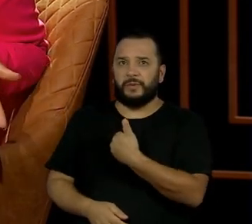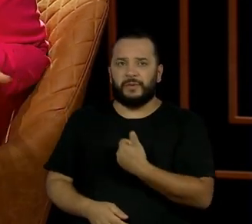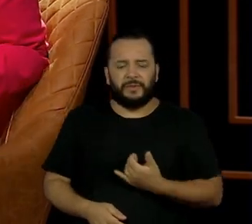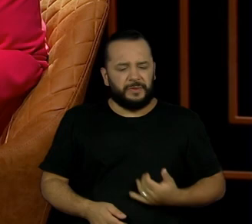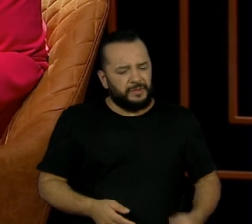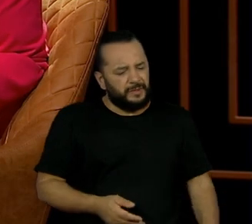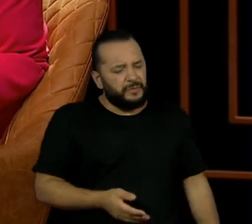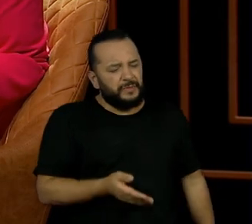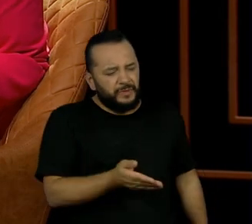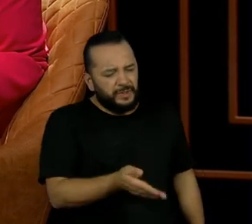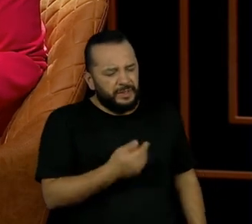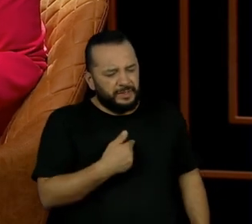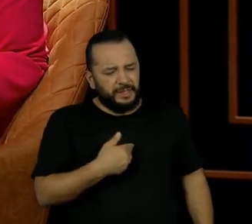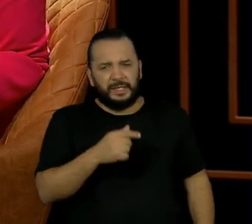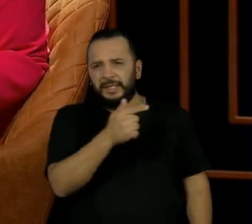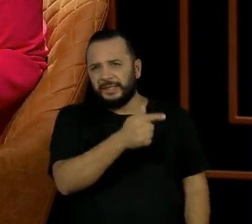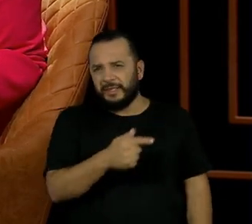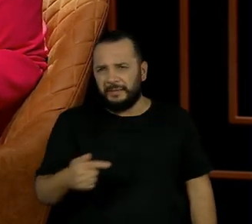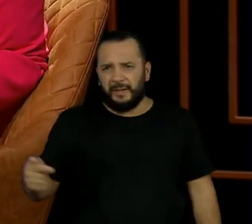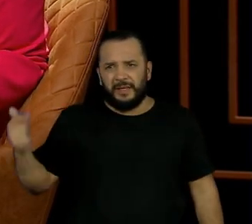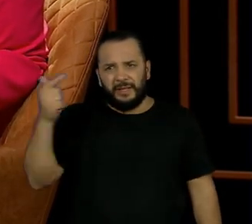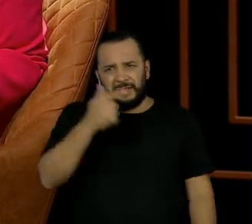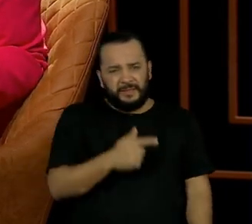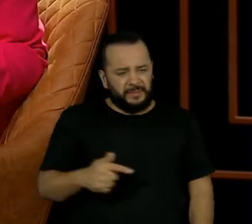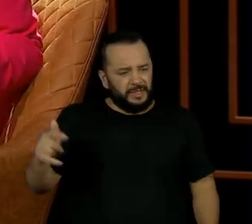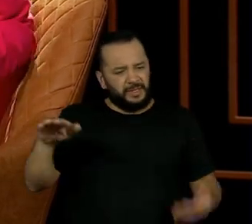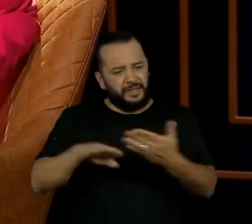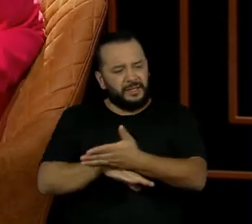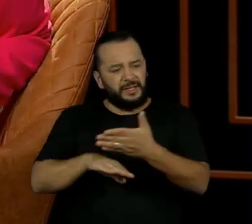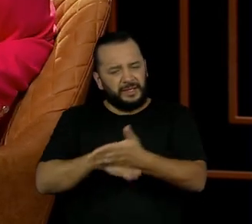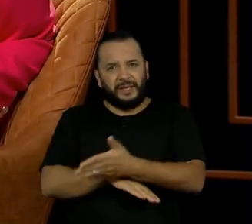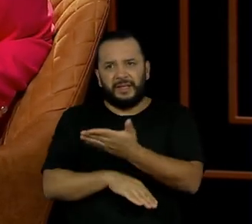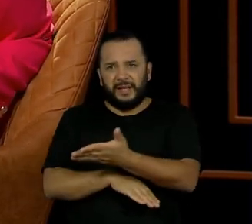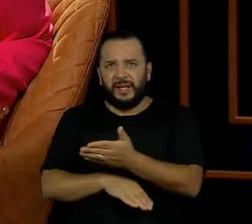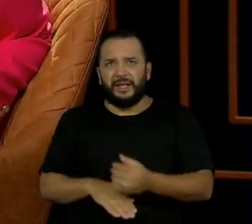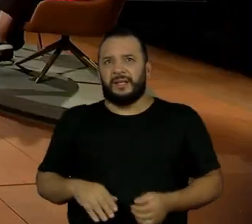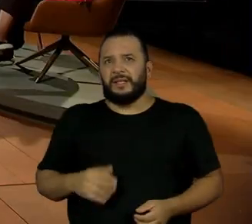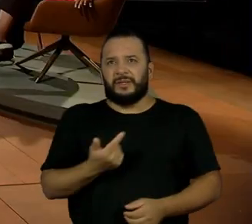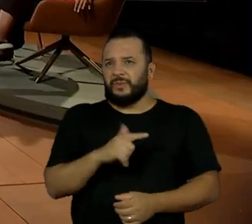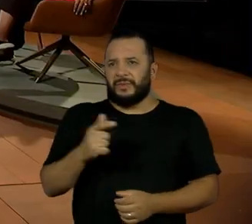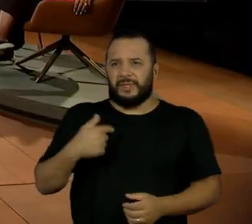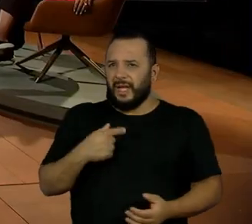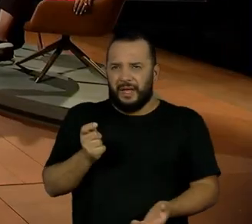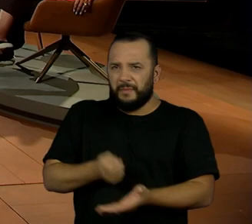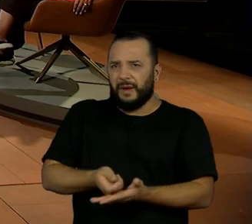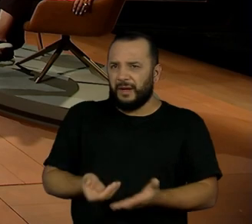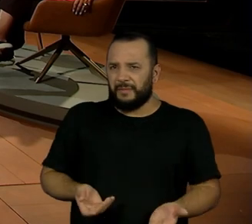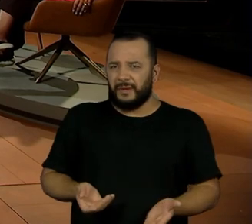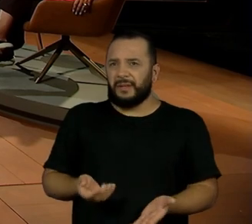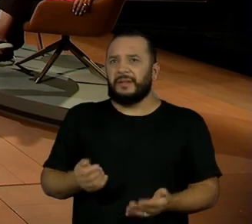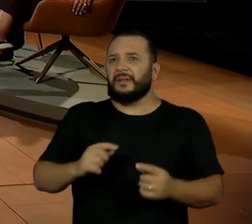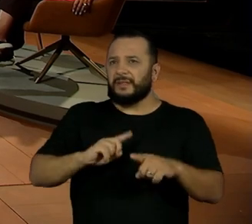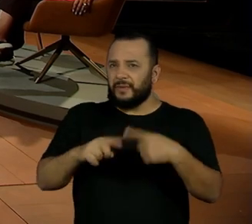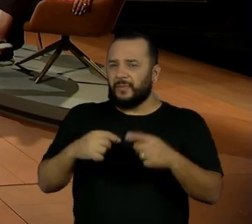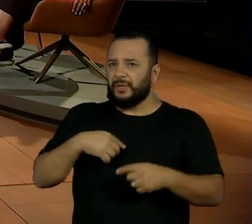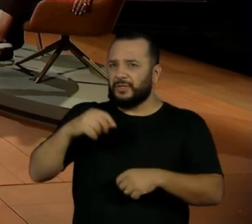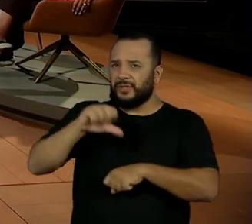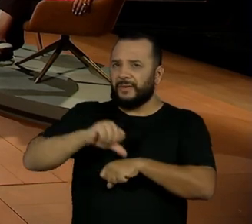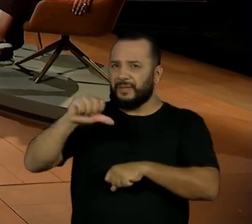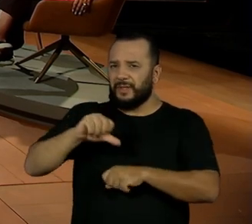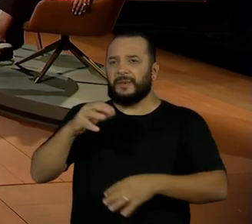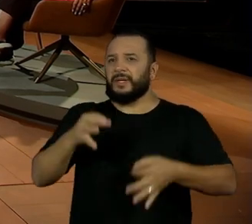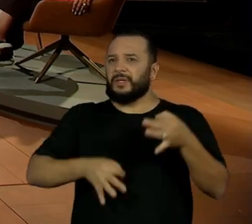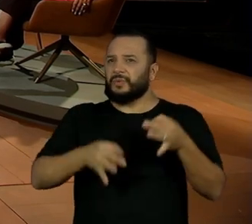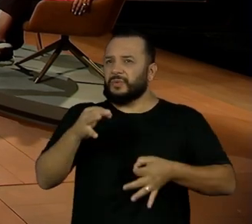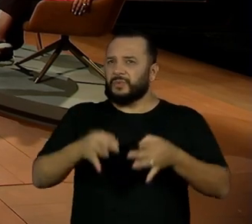Mas você vai começar e toda semana lá e não tem encaixei 9 horas da manhã tem que estar no tribunal de justiça